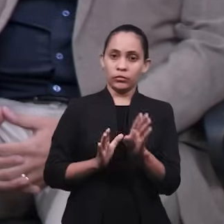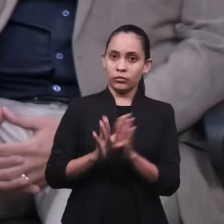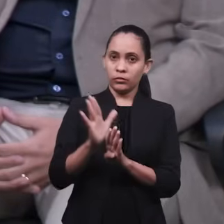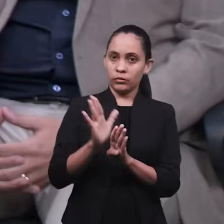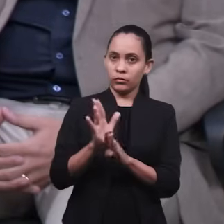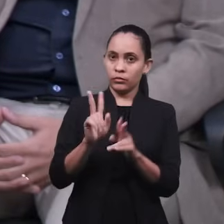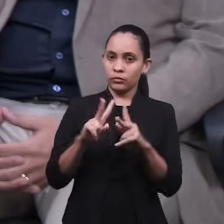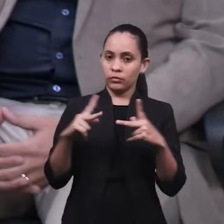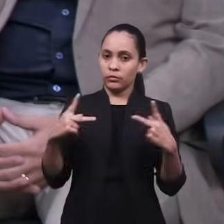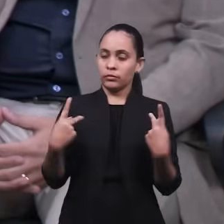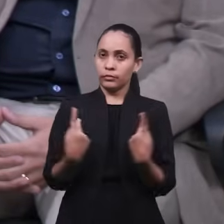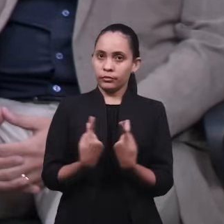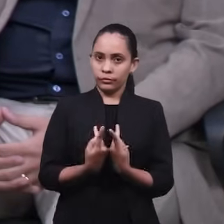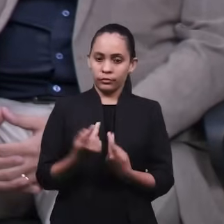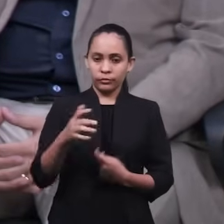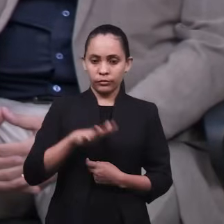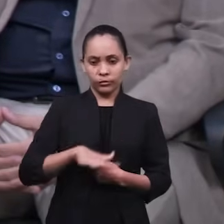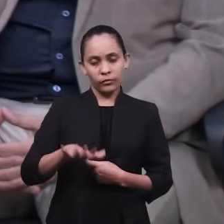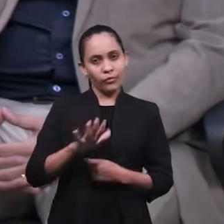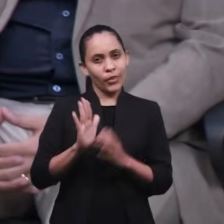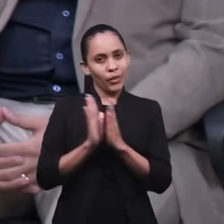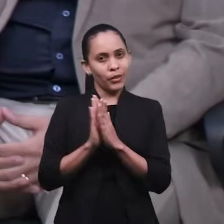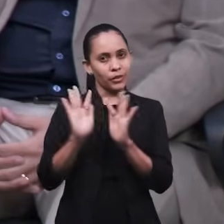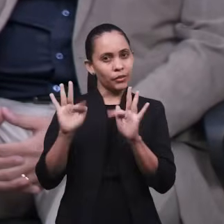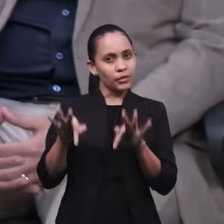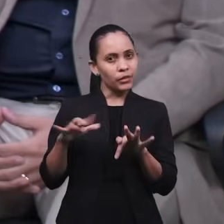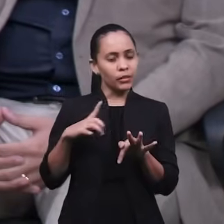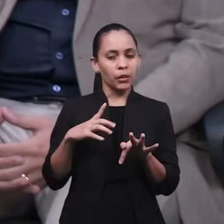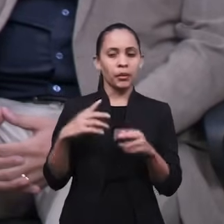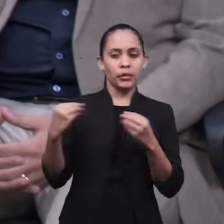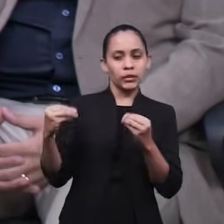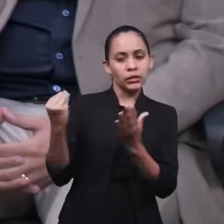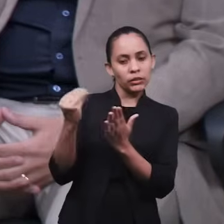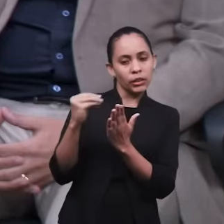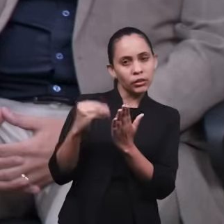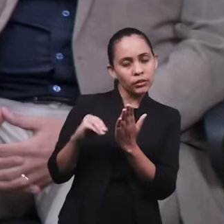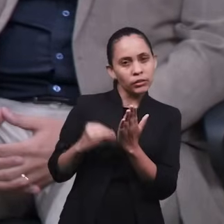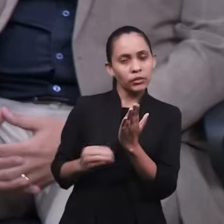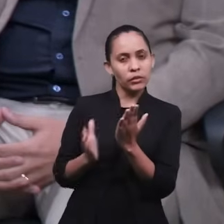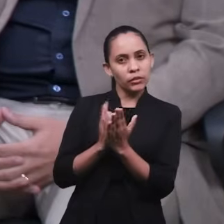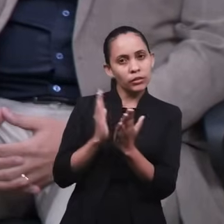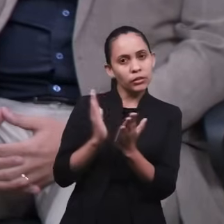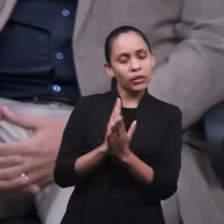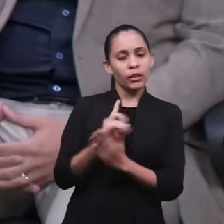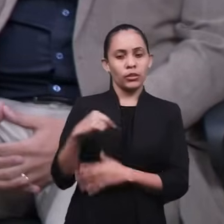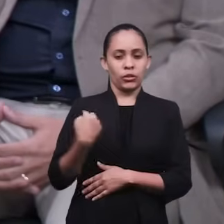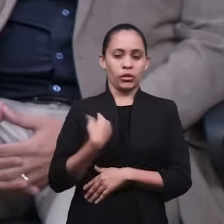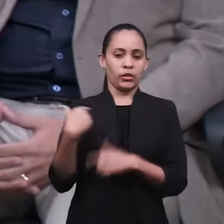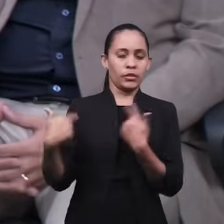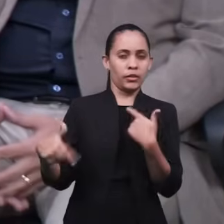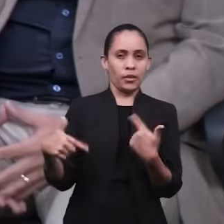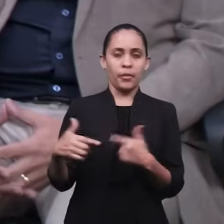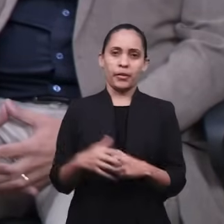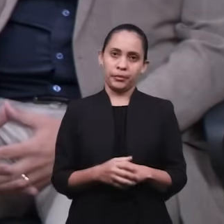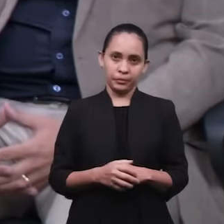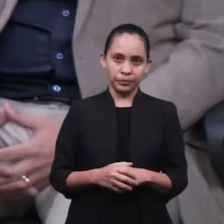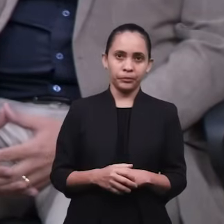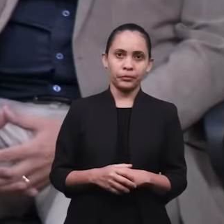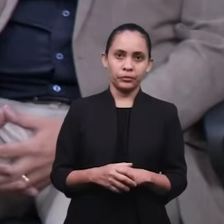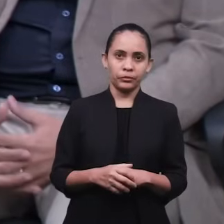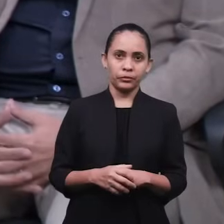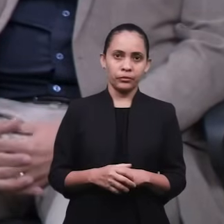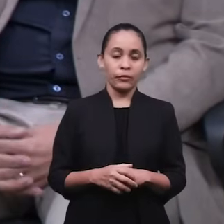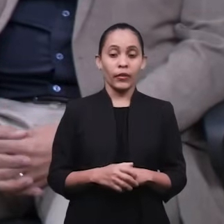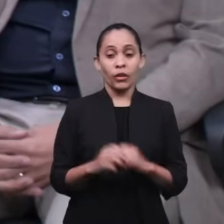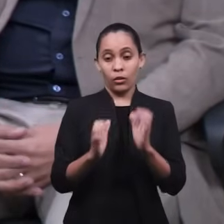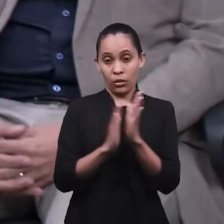Presbiteral que faz a avaliação final dos hinos que devem entrar na coletânea. Então, esse é o nosso trabalho ali,